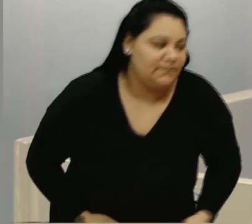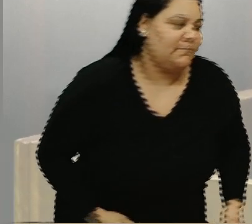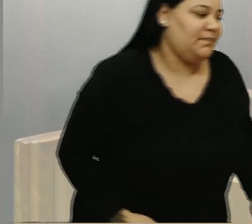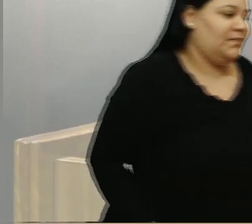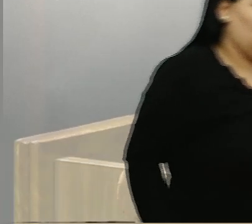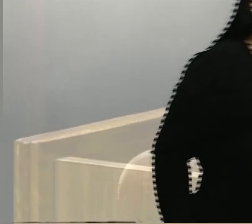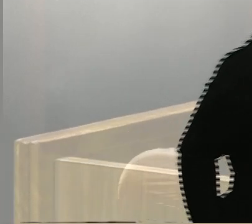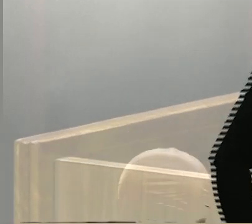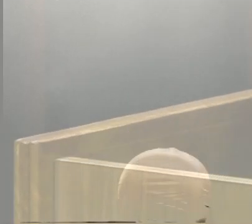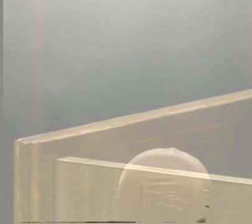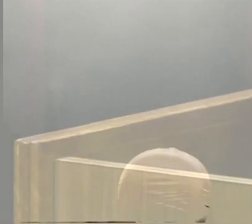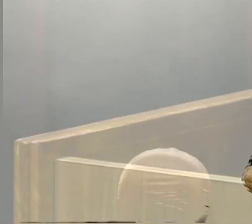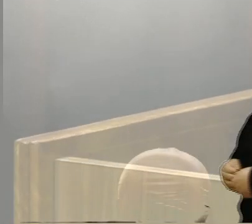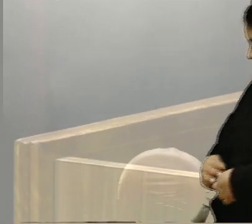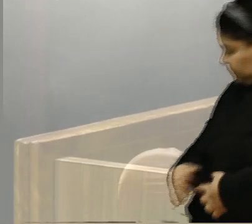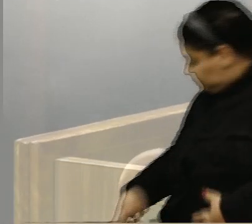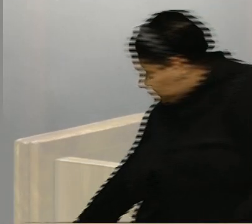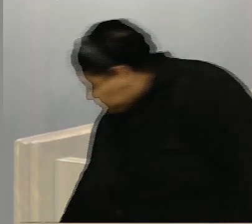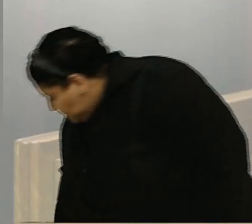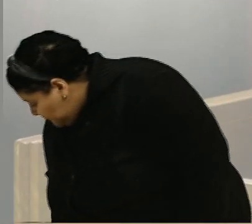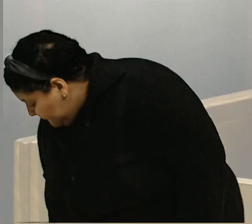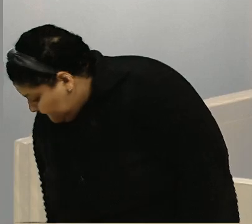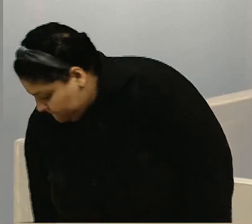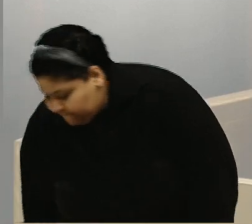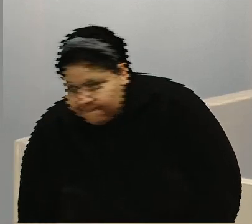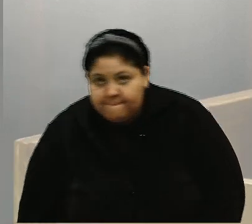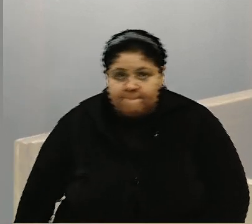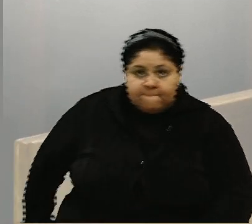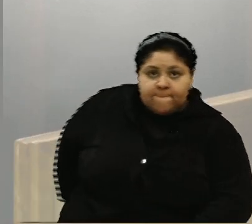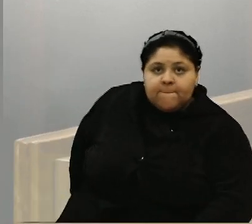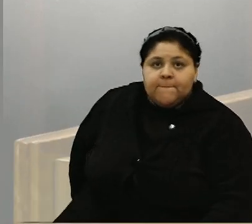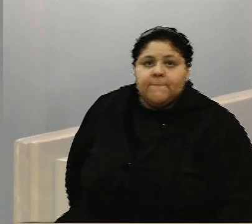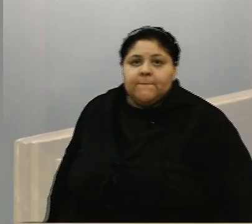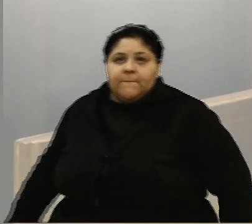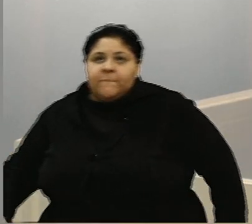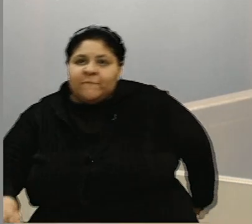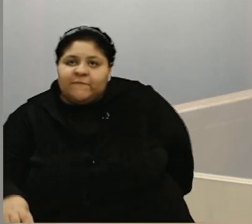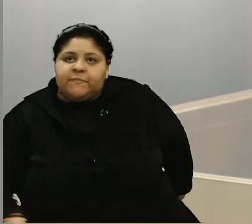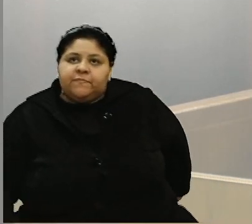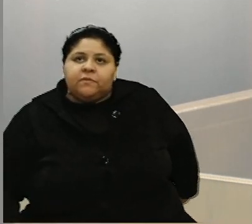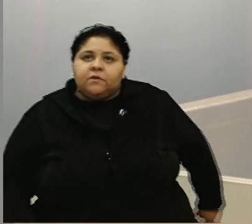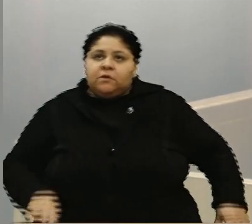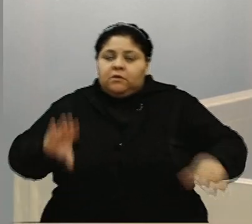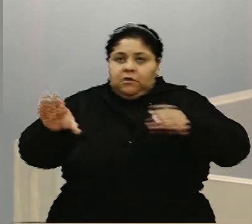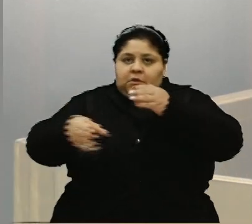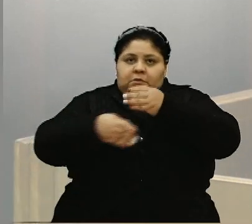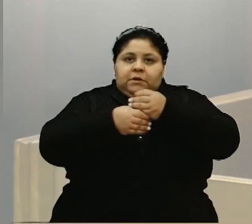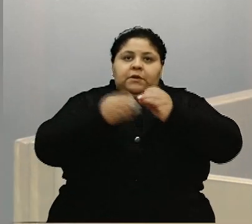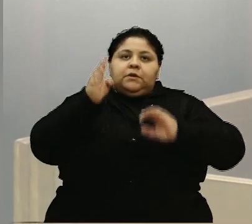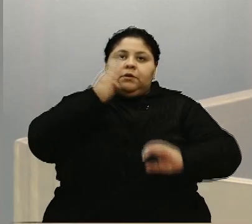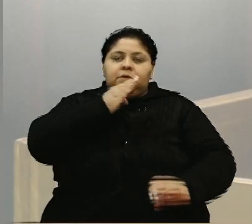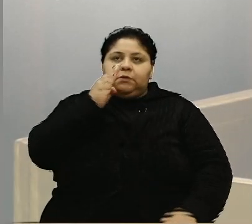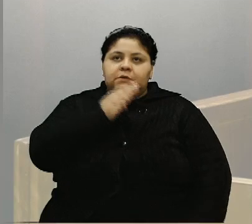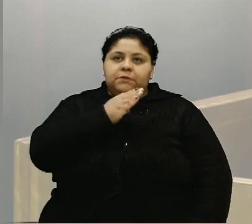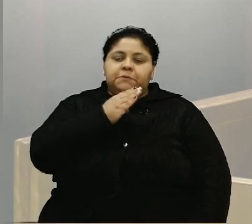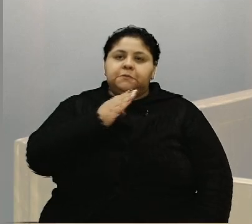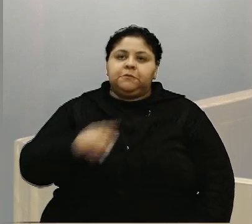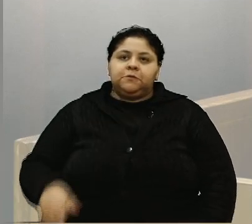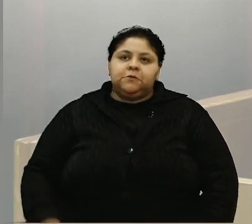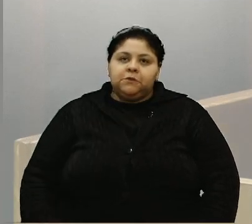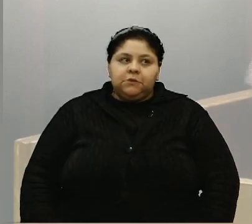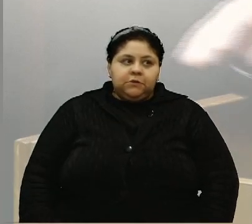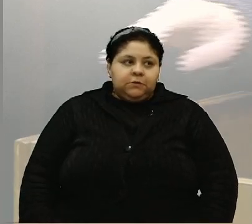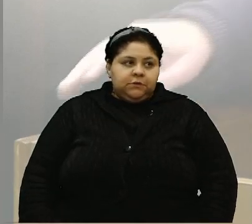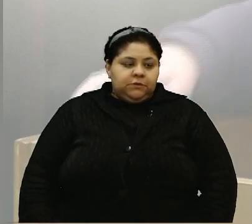Senhora presidente, senhora... Uma parte de imediato, vereador, por favor. O tempo está marcando?